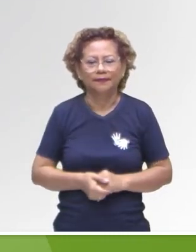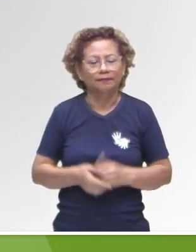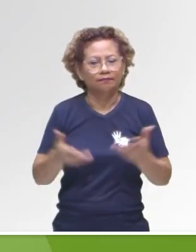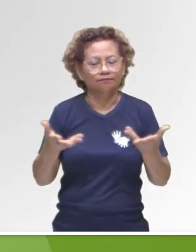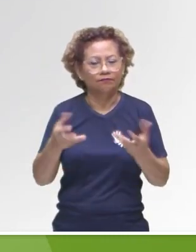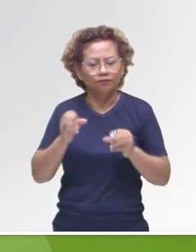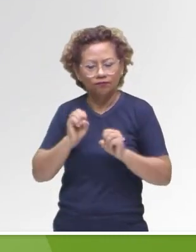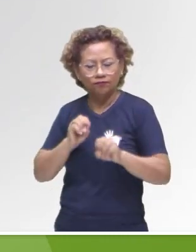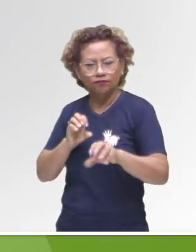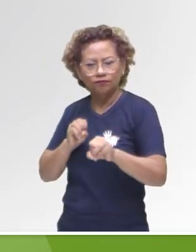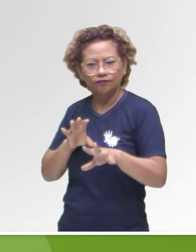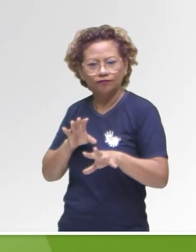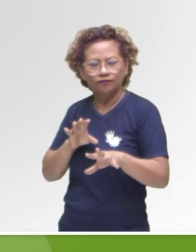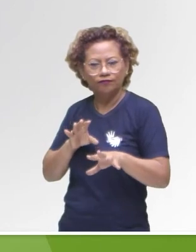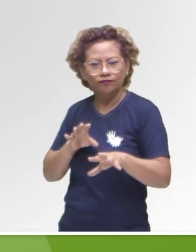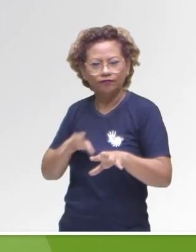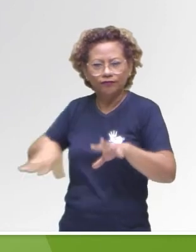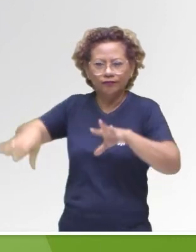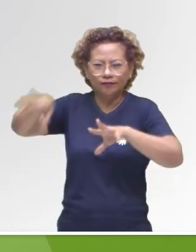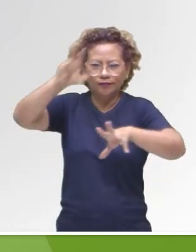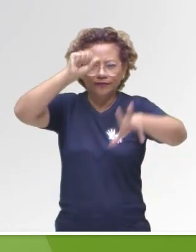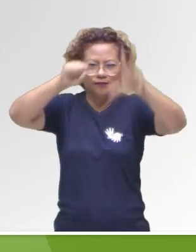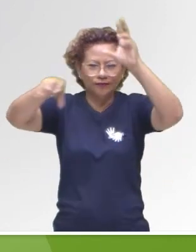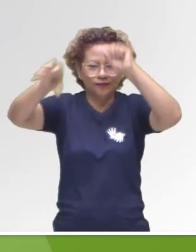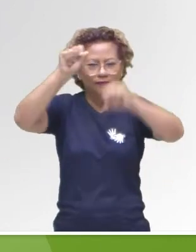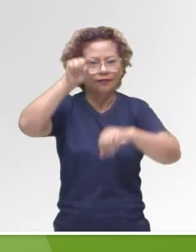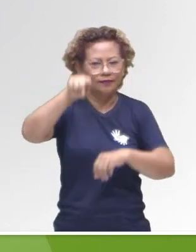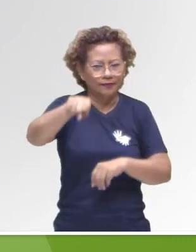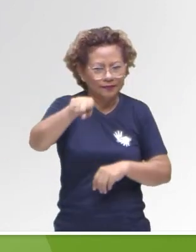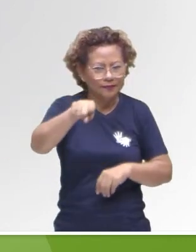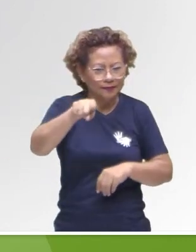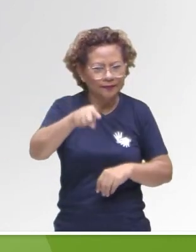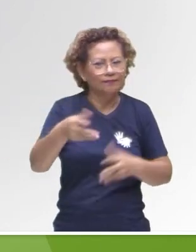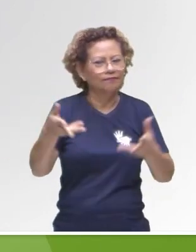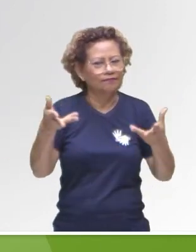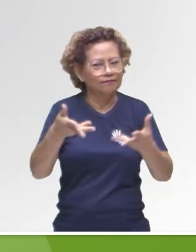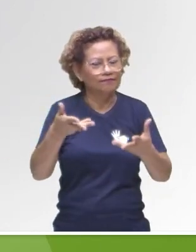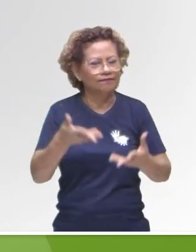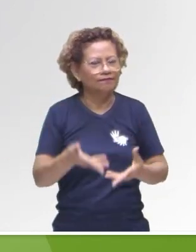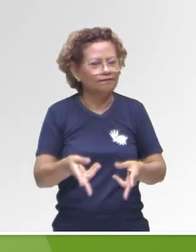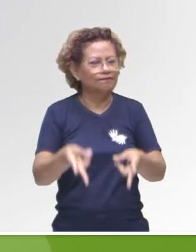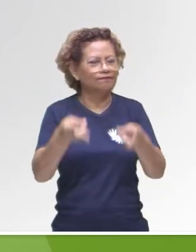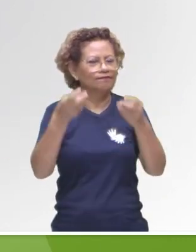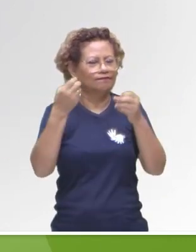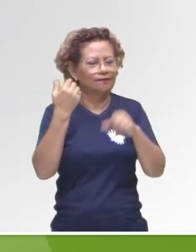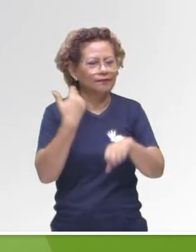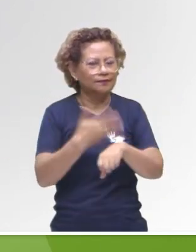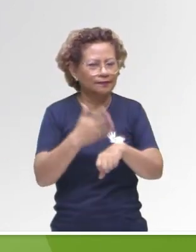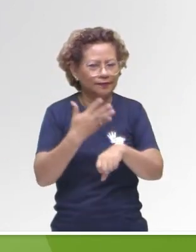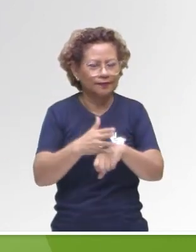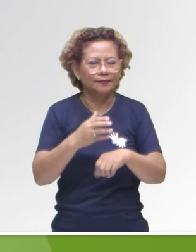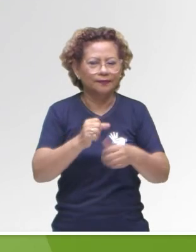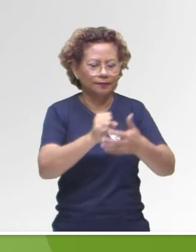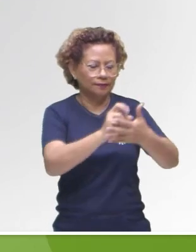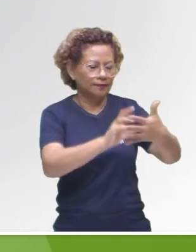prática aquilo que nós vimos desde o começo. Então nós temos aqui um exemplo, um exercício muito comum